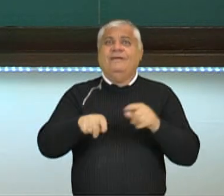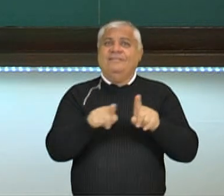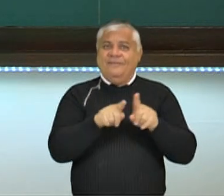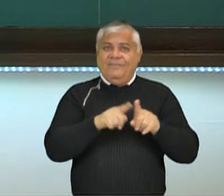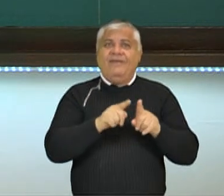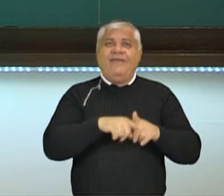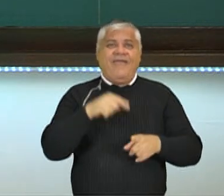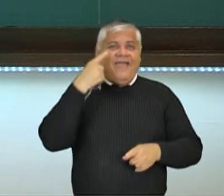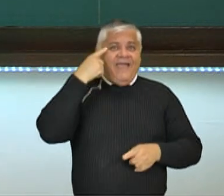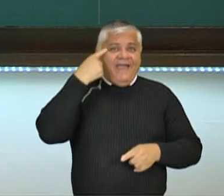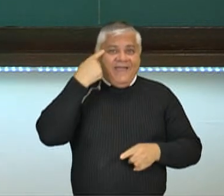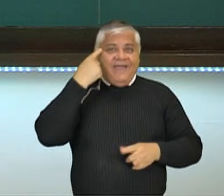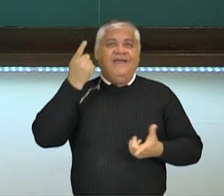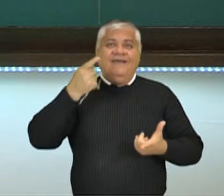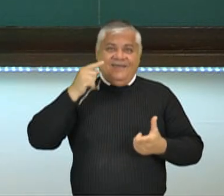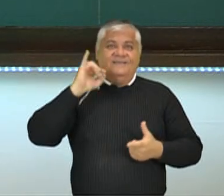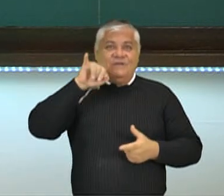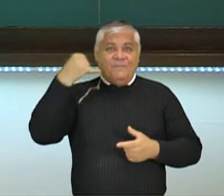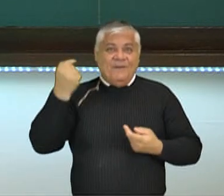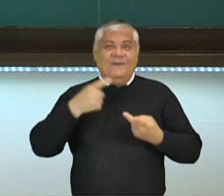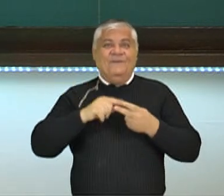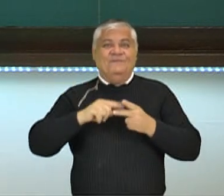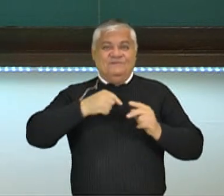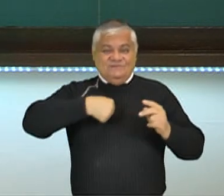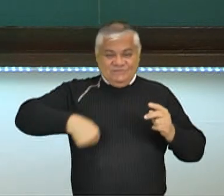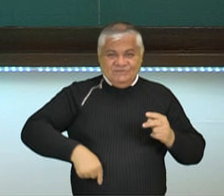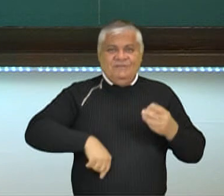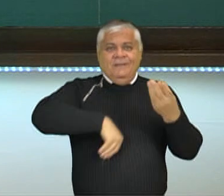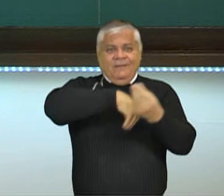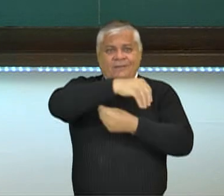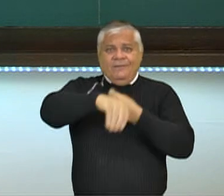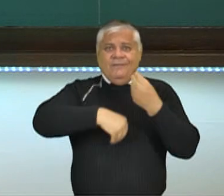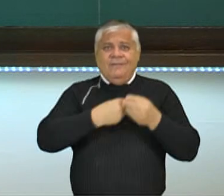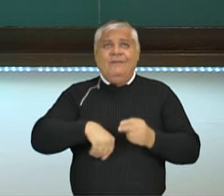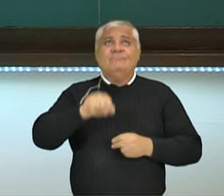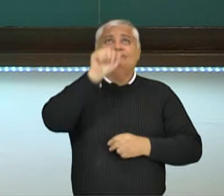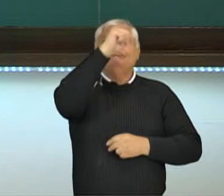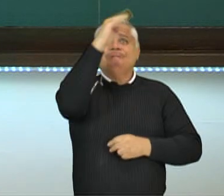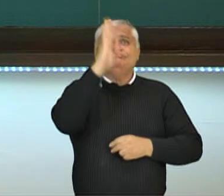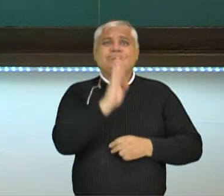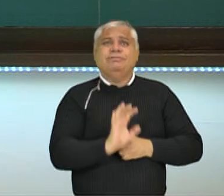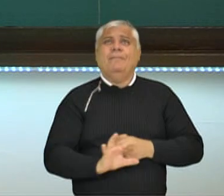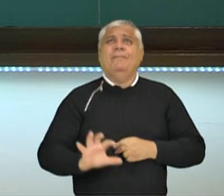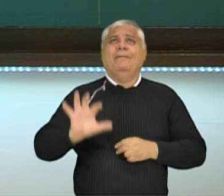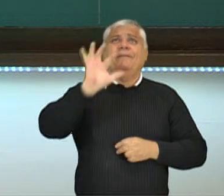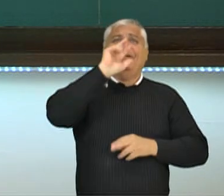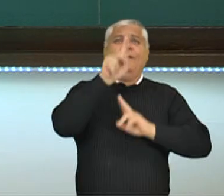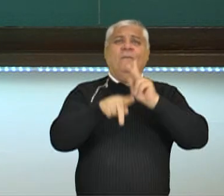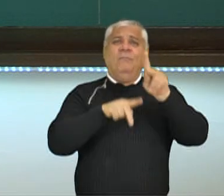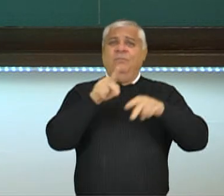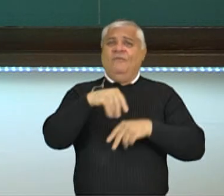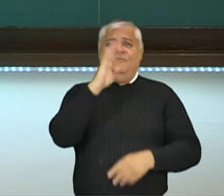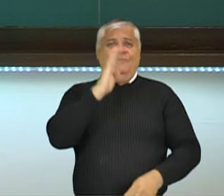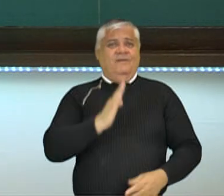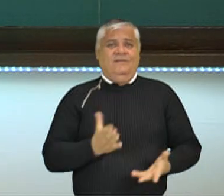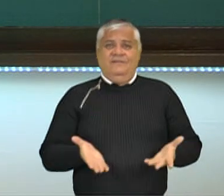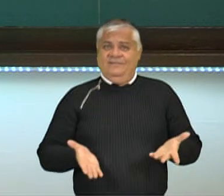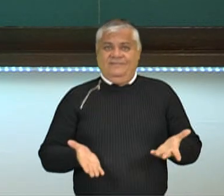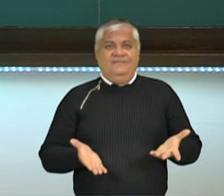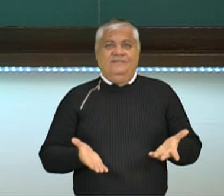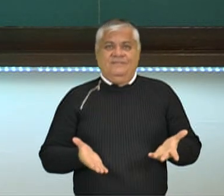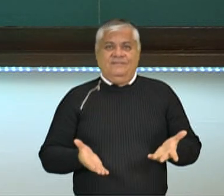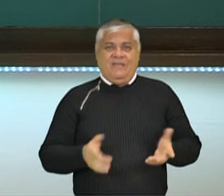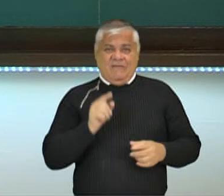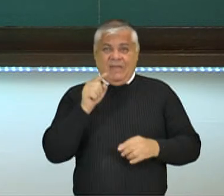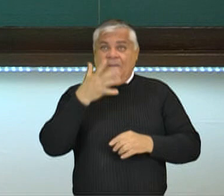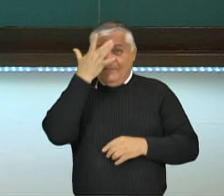Então, japonesas, chinesas, que somadas aqui no nosso país viraram o povo brasileiro. Então, será que esses